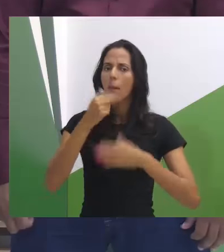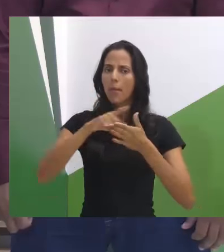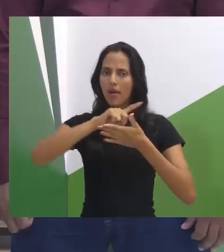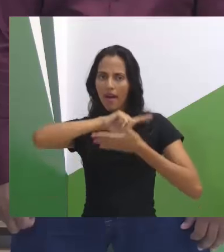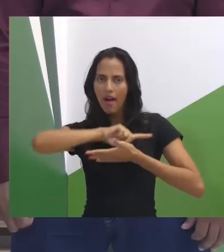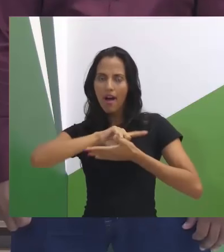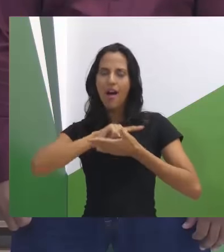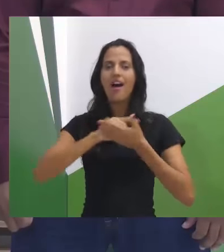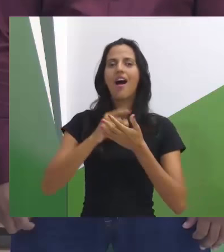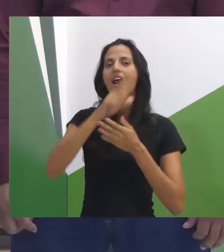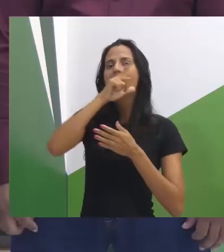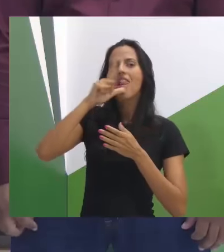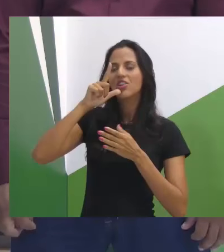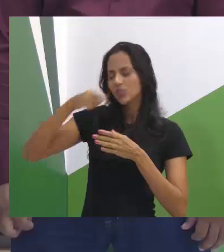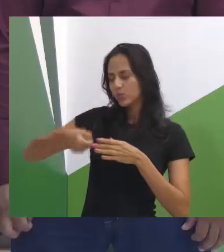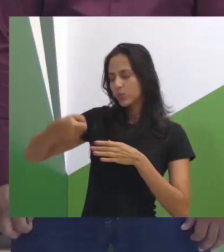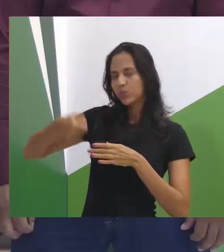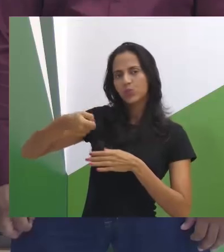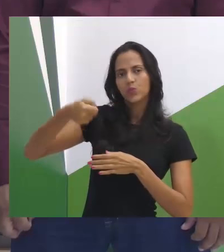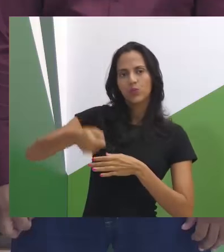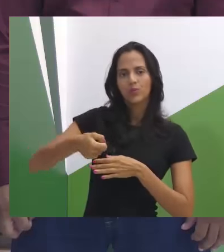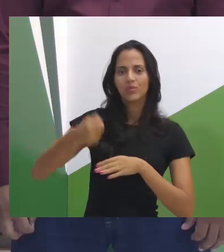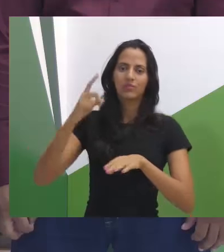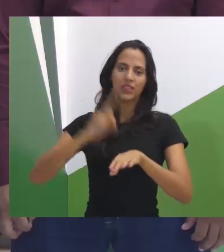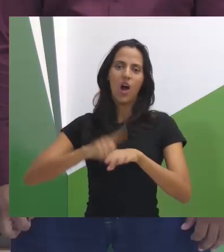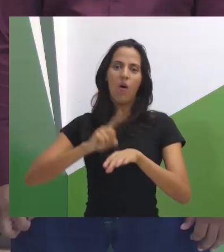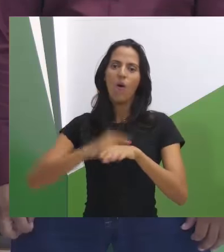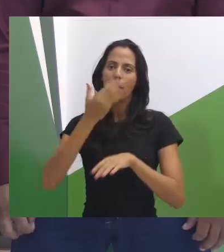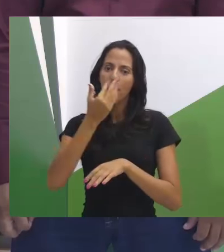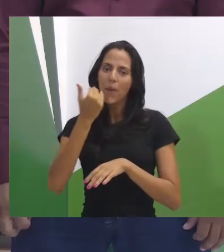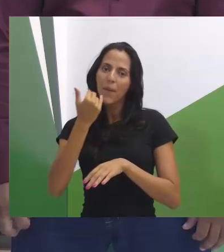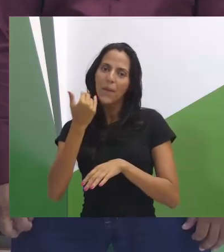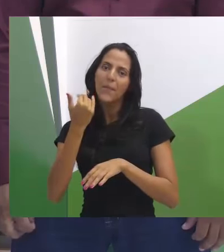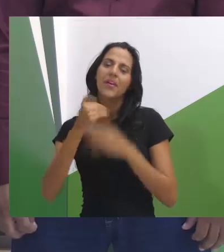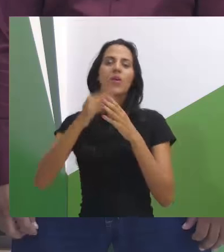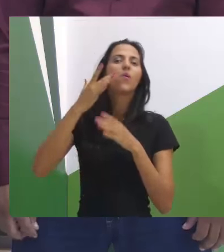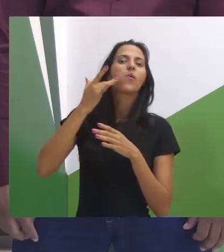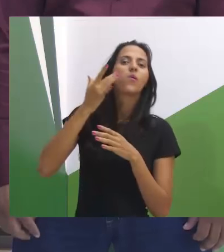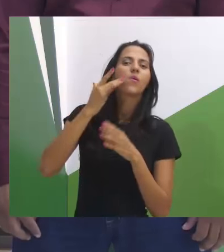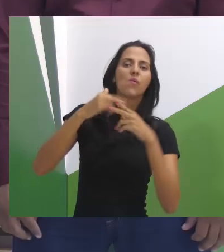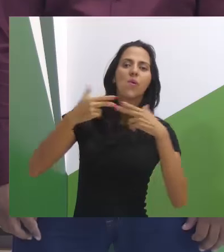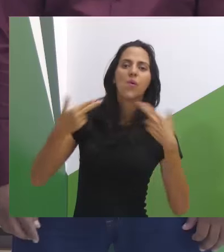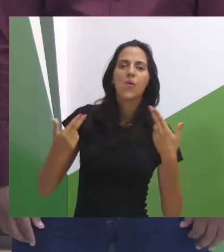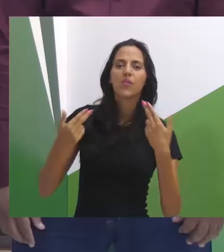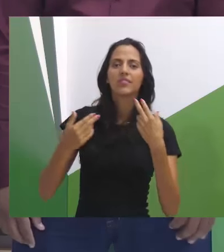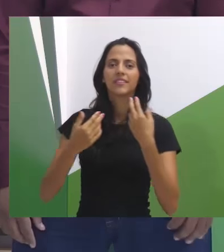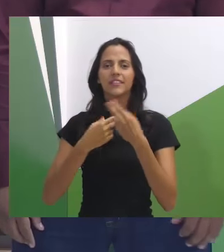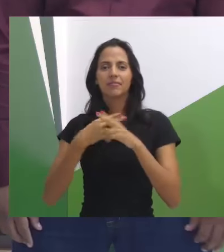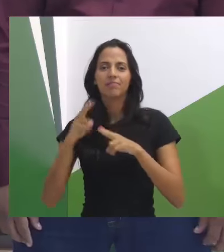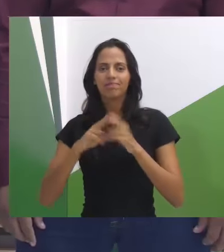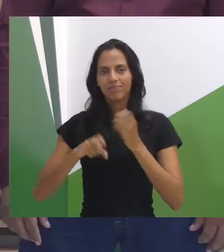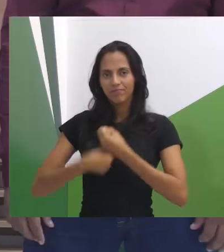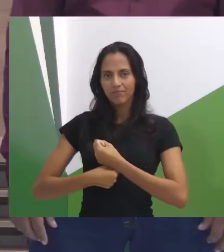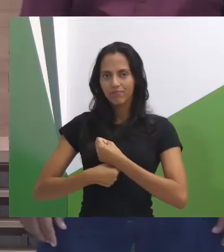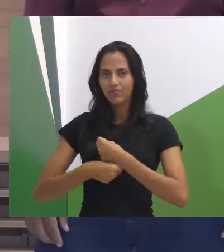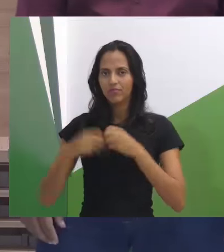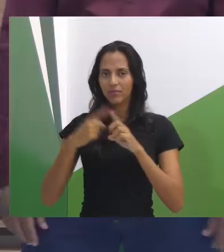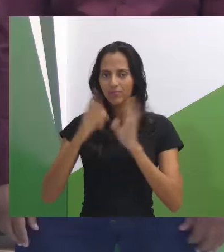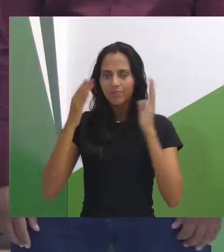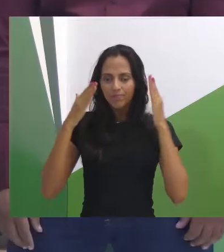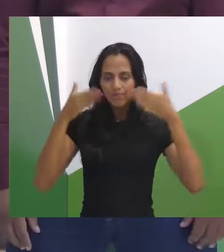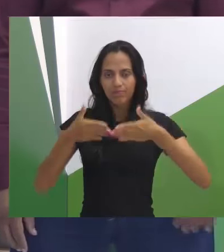alguma coisinha para comer na hora Sei lá, uma balinha, qualquer coisa para disfarçar a fome Para você estar